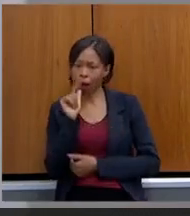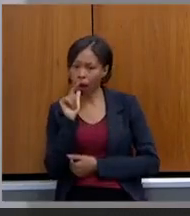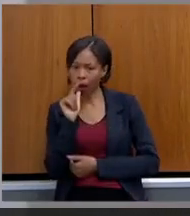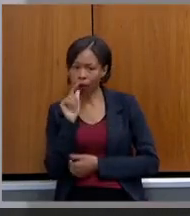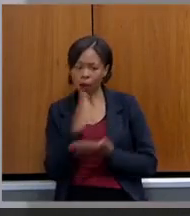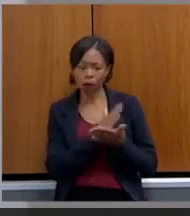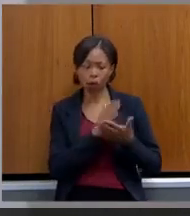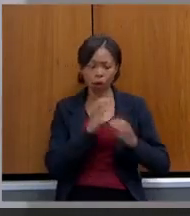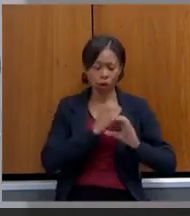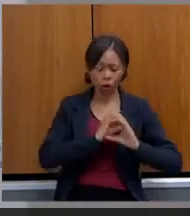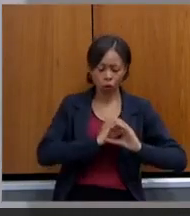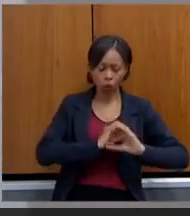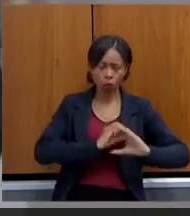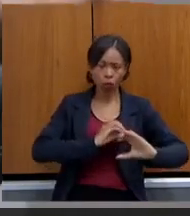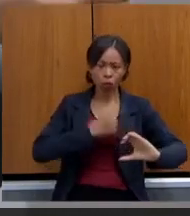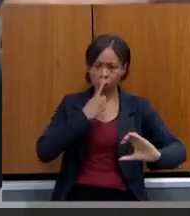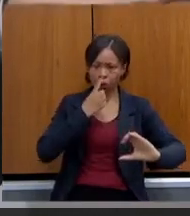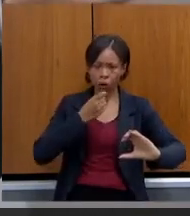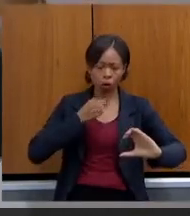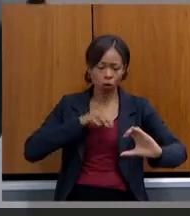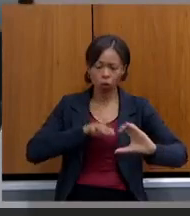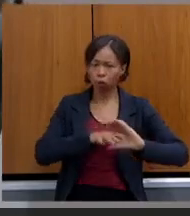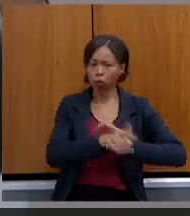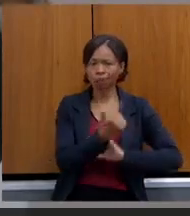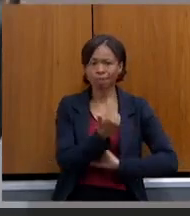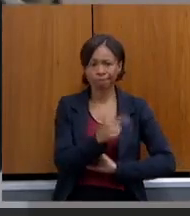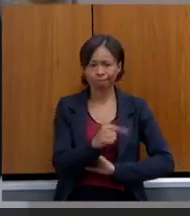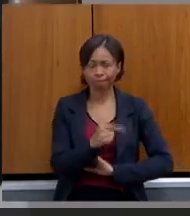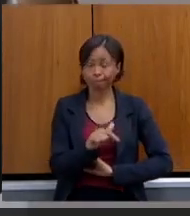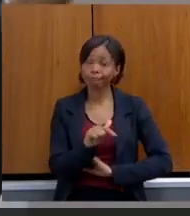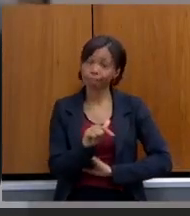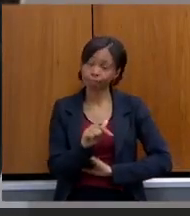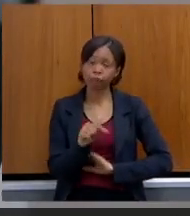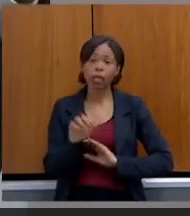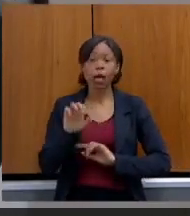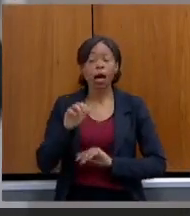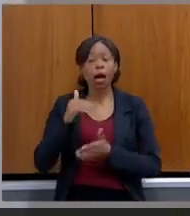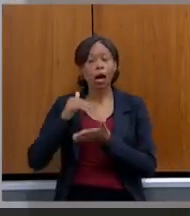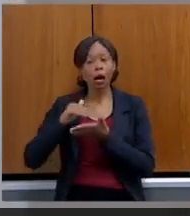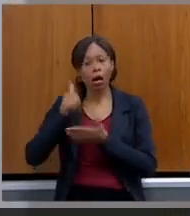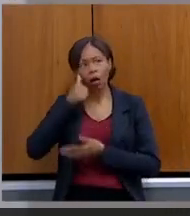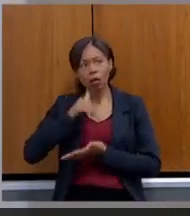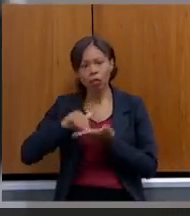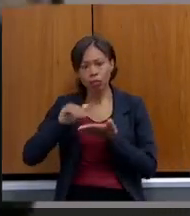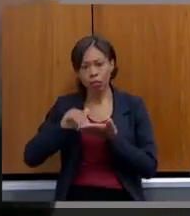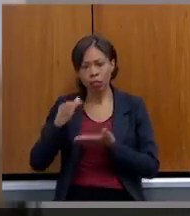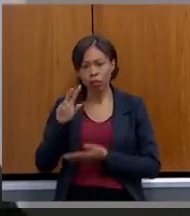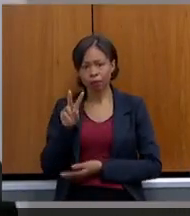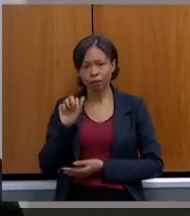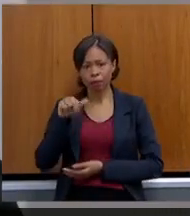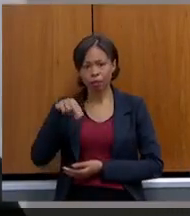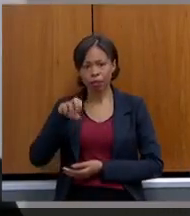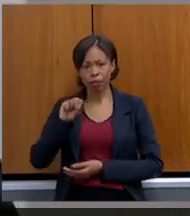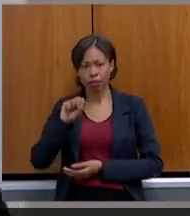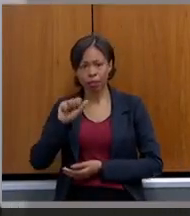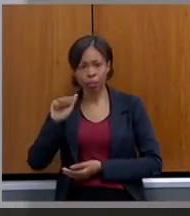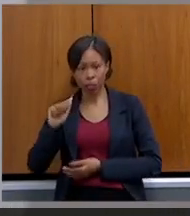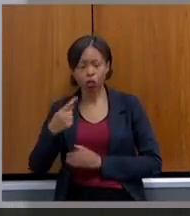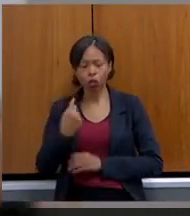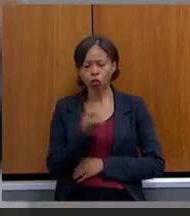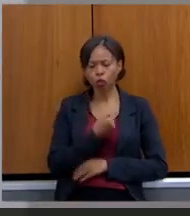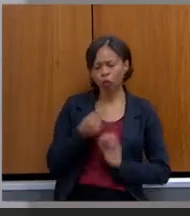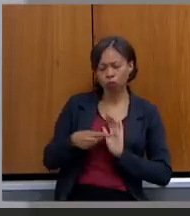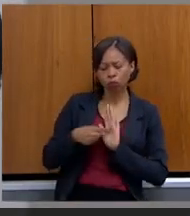era um problema recorrente e com a secretária Vanessa nós conseguimos levar para ela e esse esse problema